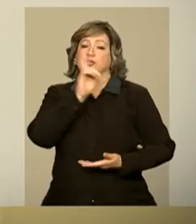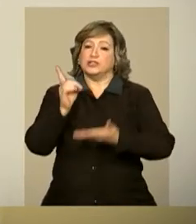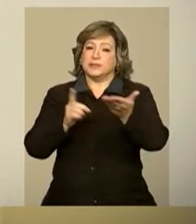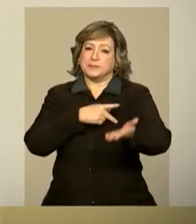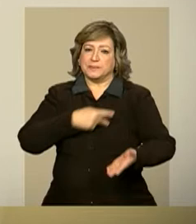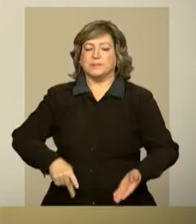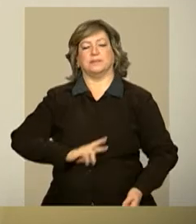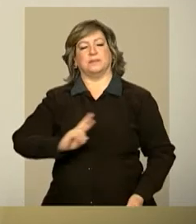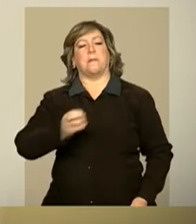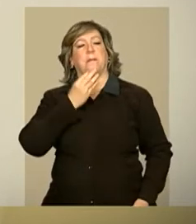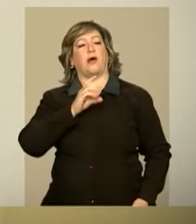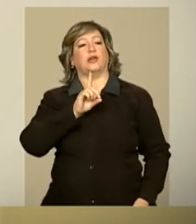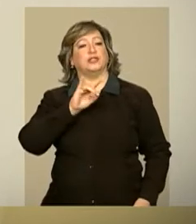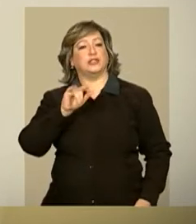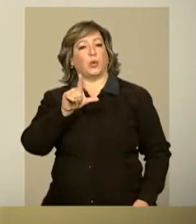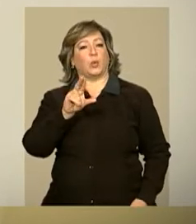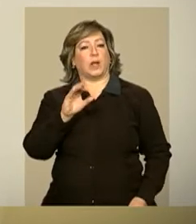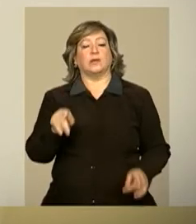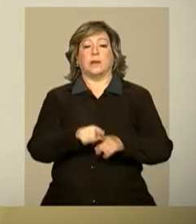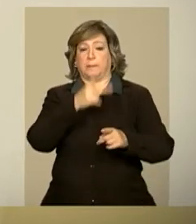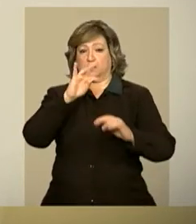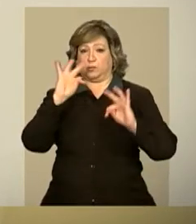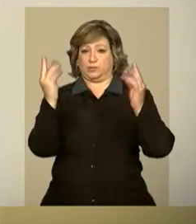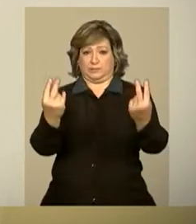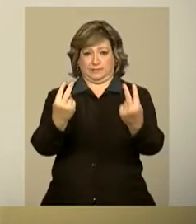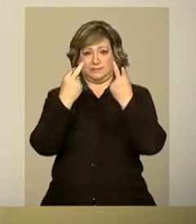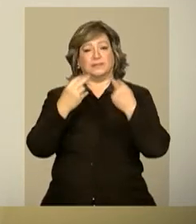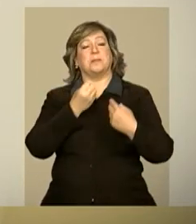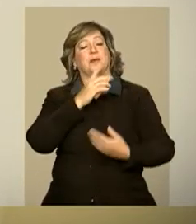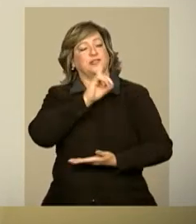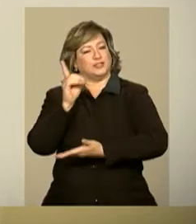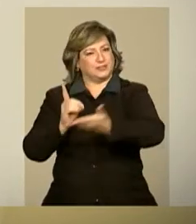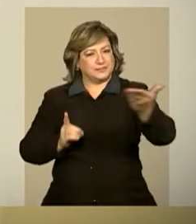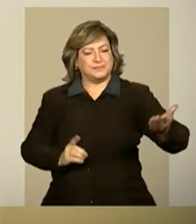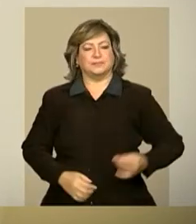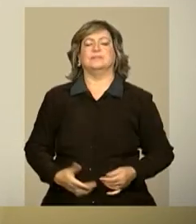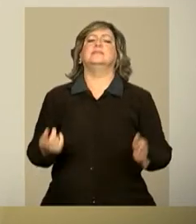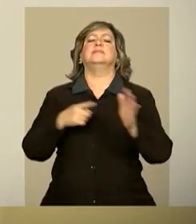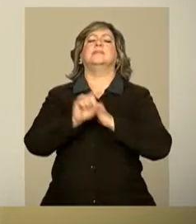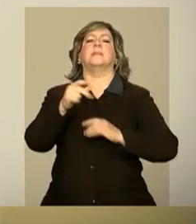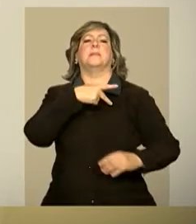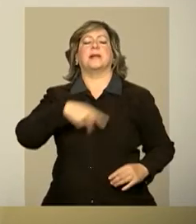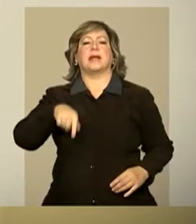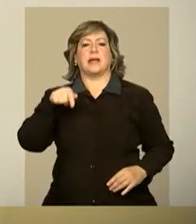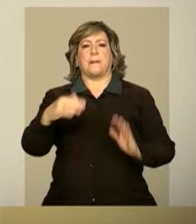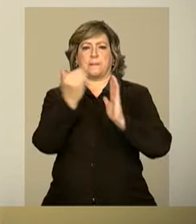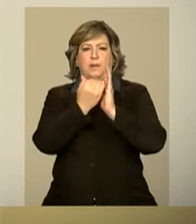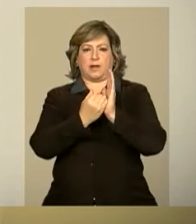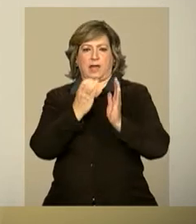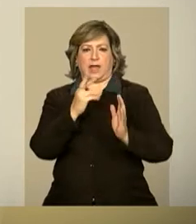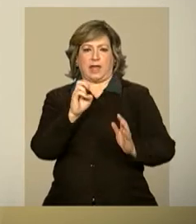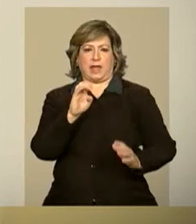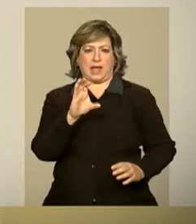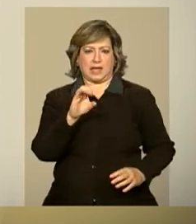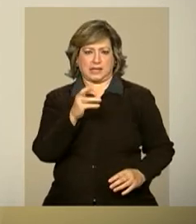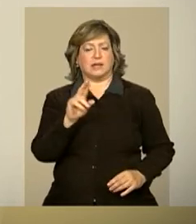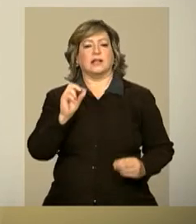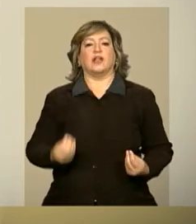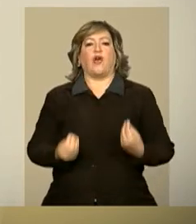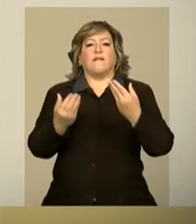dia presidenta Bom dia Luciano e bom dia para você que nos acompanha aqui no café presidenta o programa crescer que oferece microcrédito